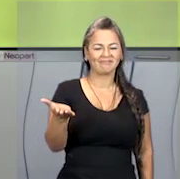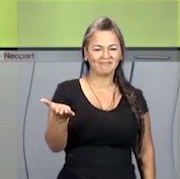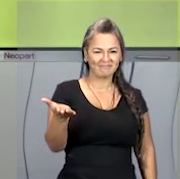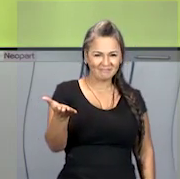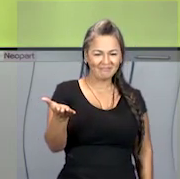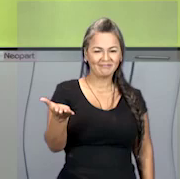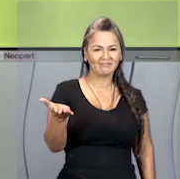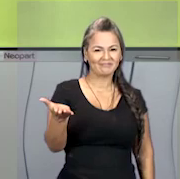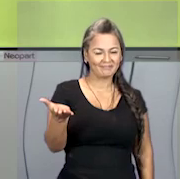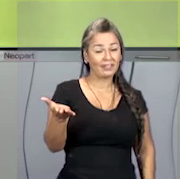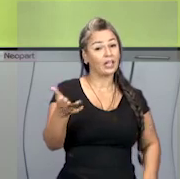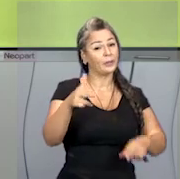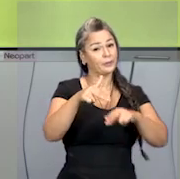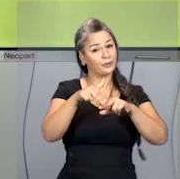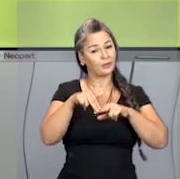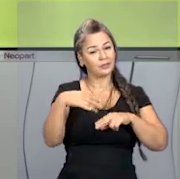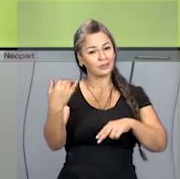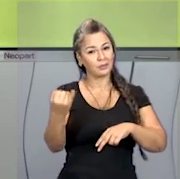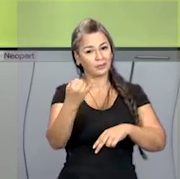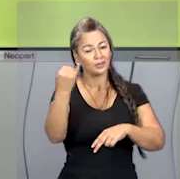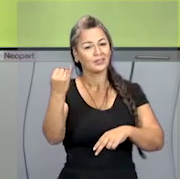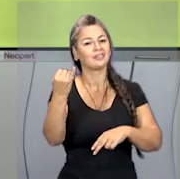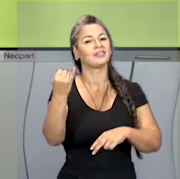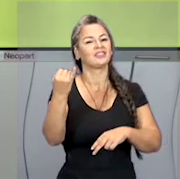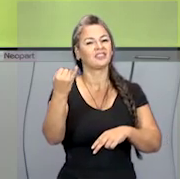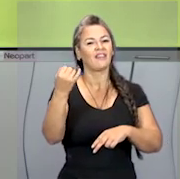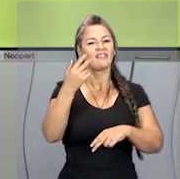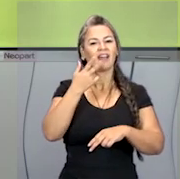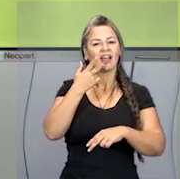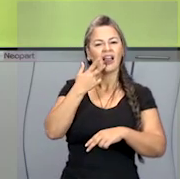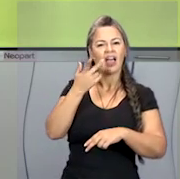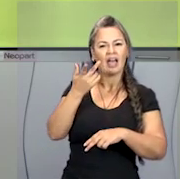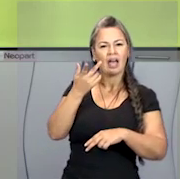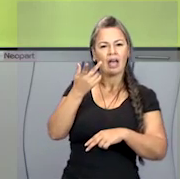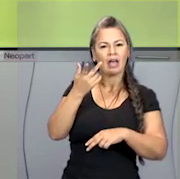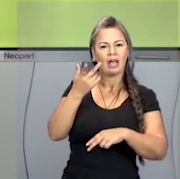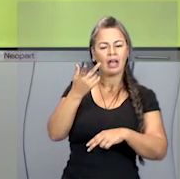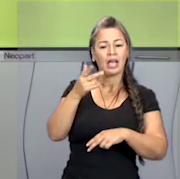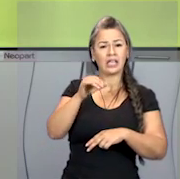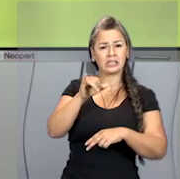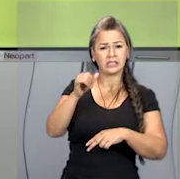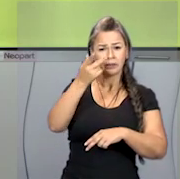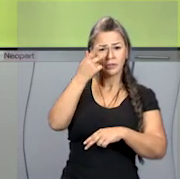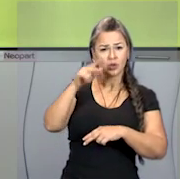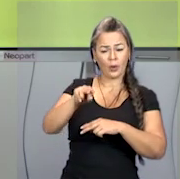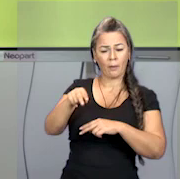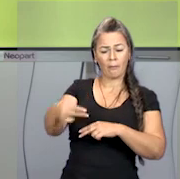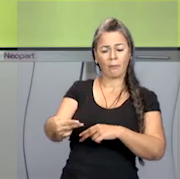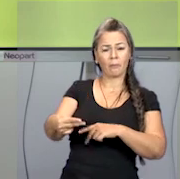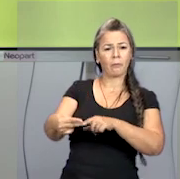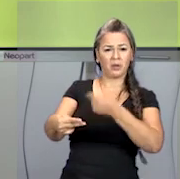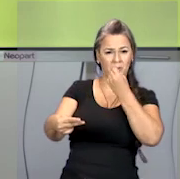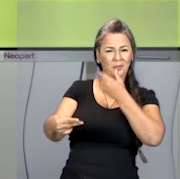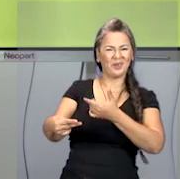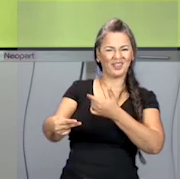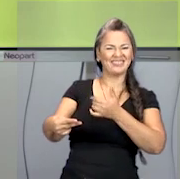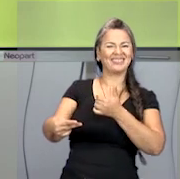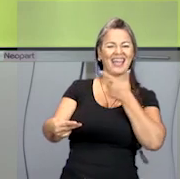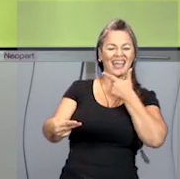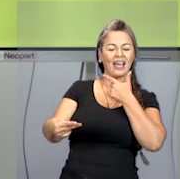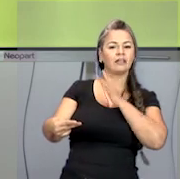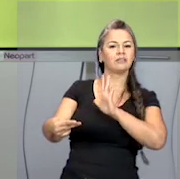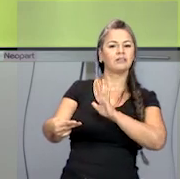formas. Por isso que é importante lembrar que não é o bandido bom que é bandido morto. A gente tem que pensar que, se a pessoa cometer um